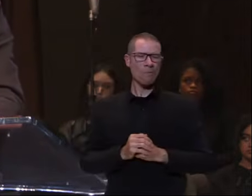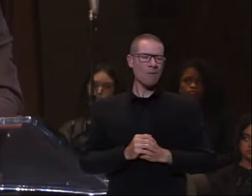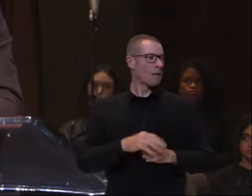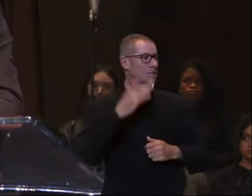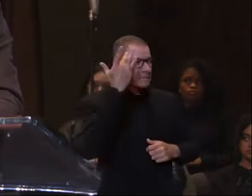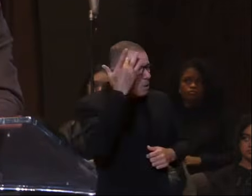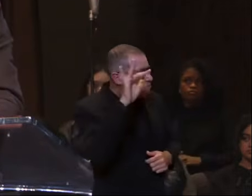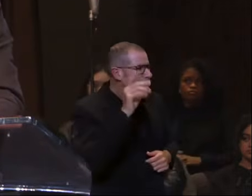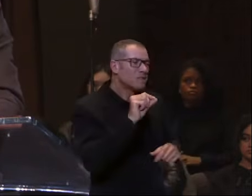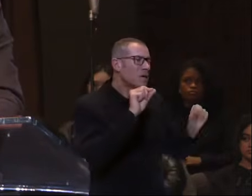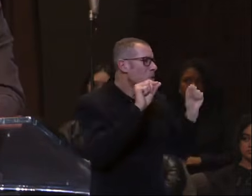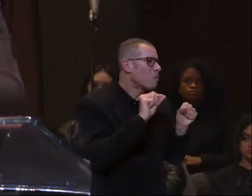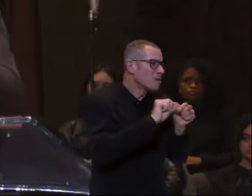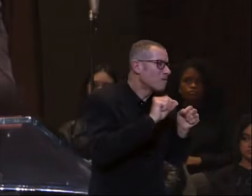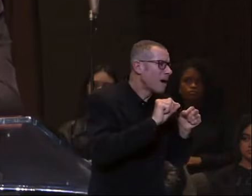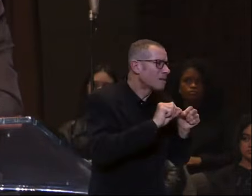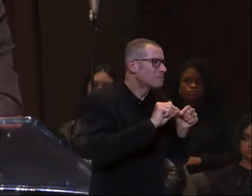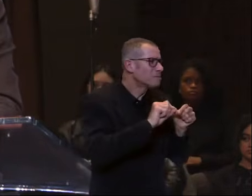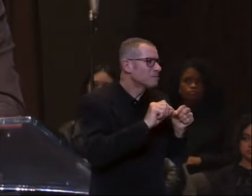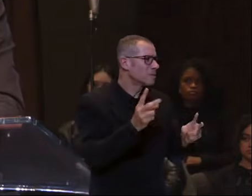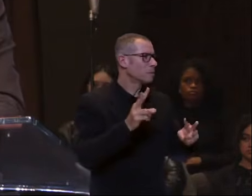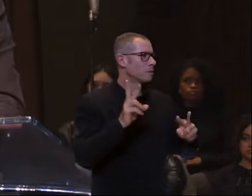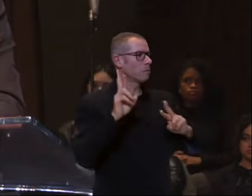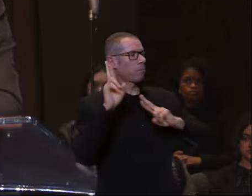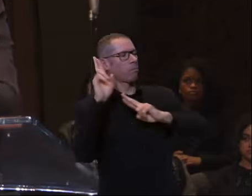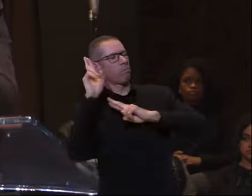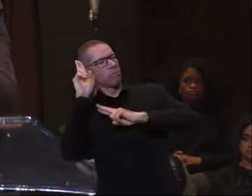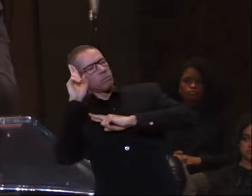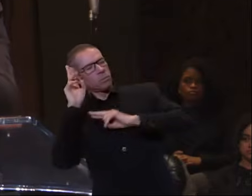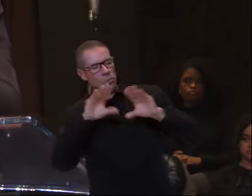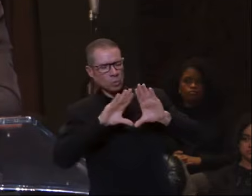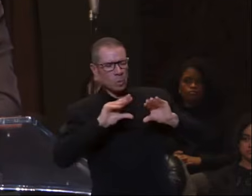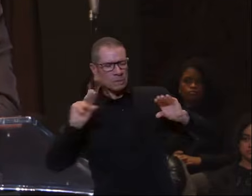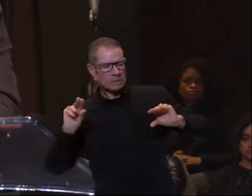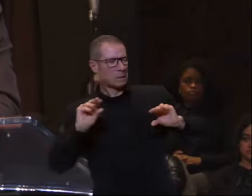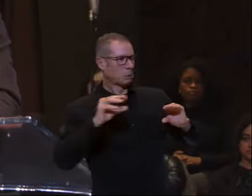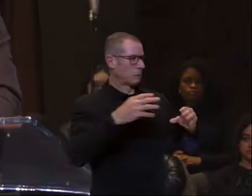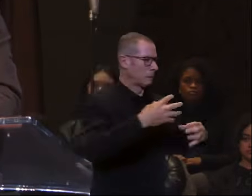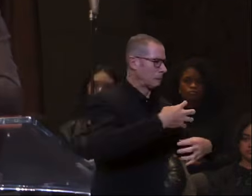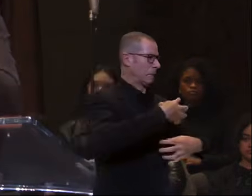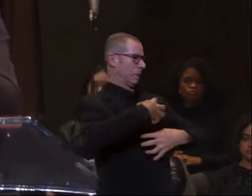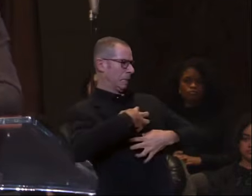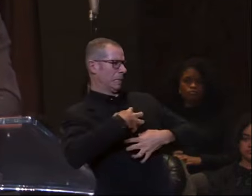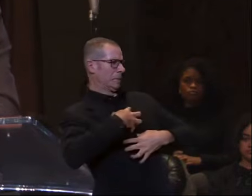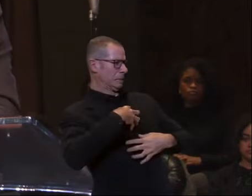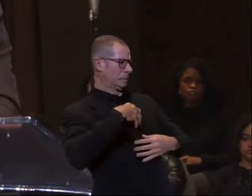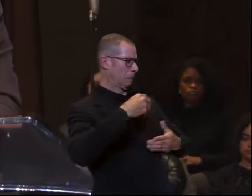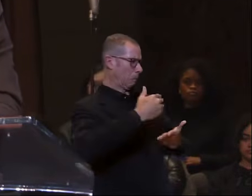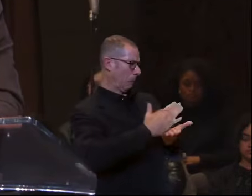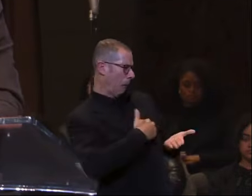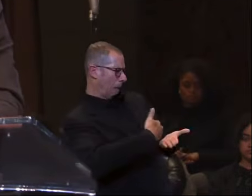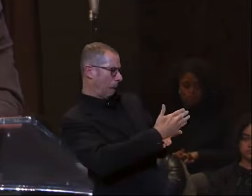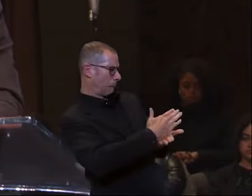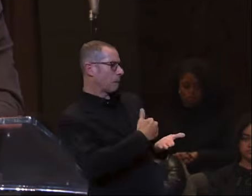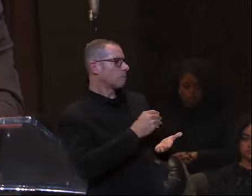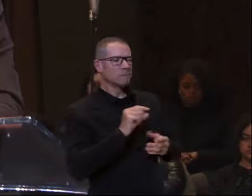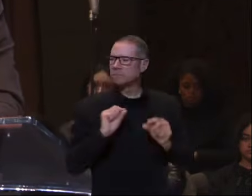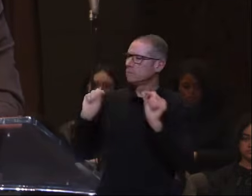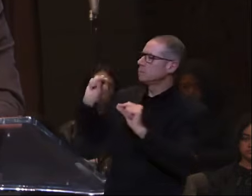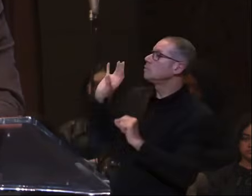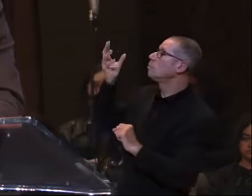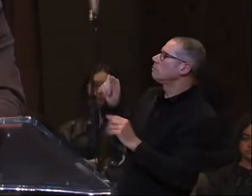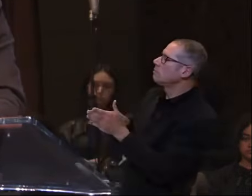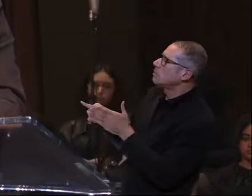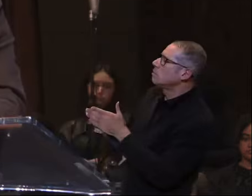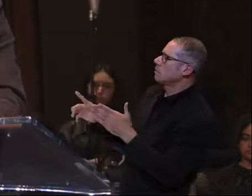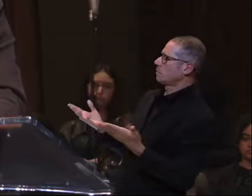eu não sei o que eu faço, toda vez que eu ponho a cabeça no travesseiro eu sou atormentada. Eu falei: mas o que aconteceu? Ela